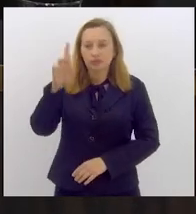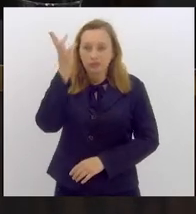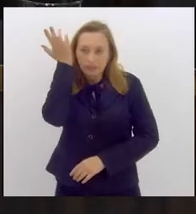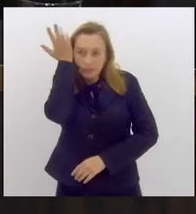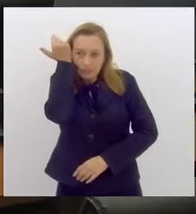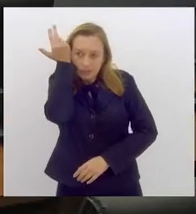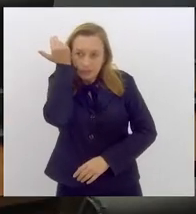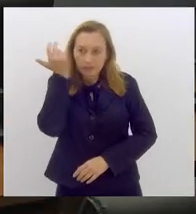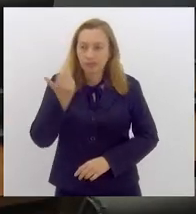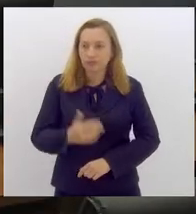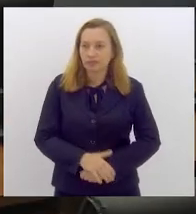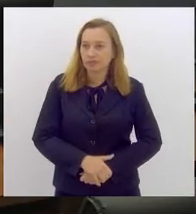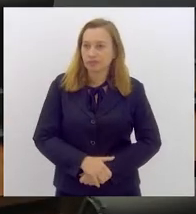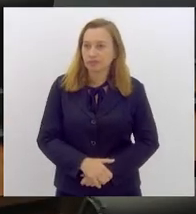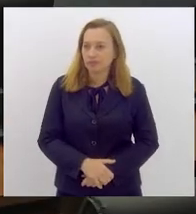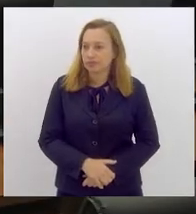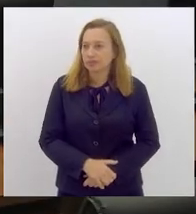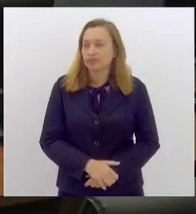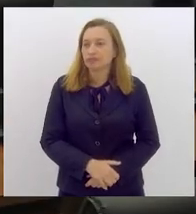Coelho.